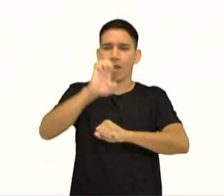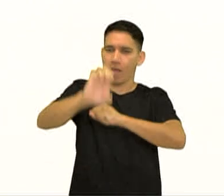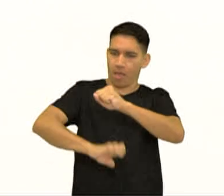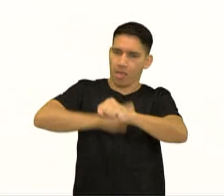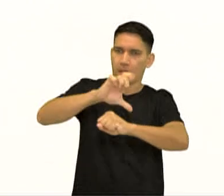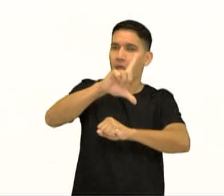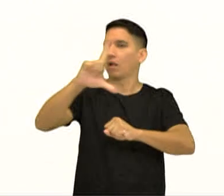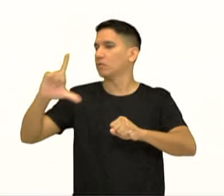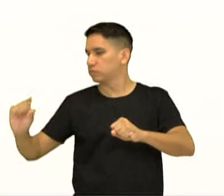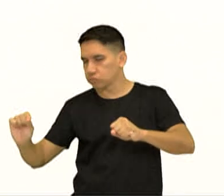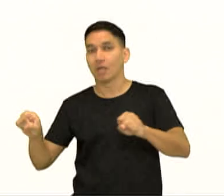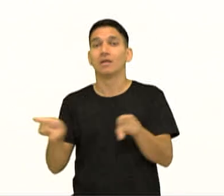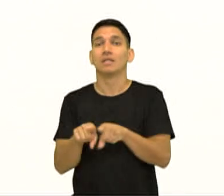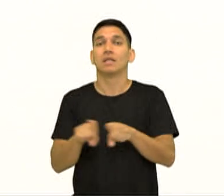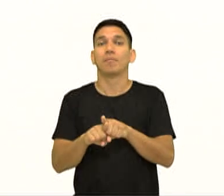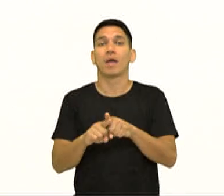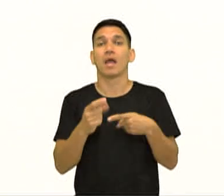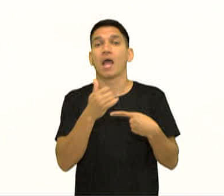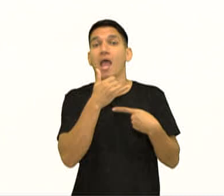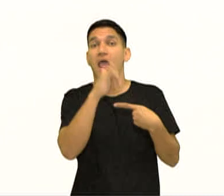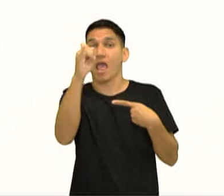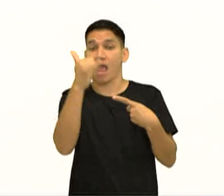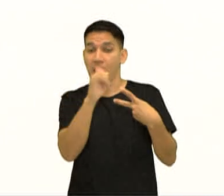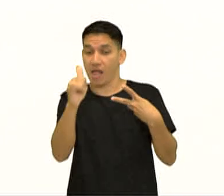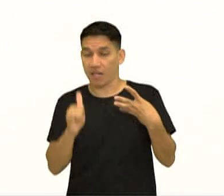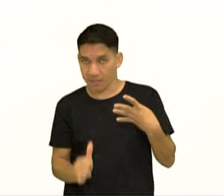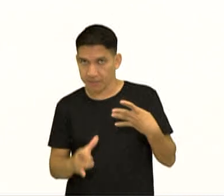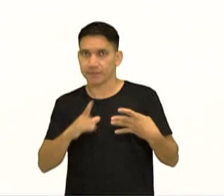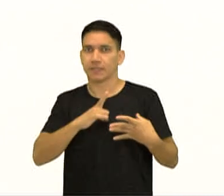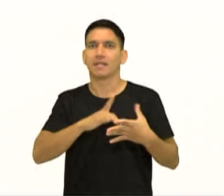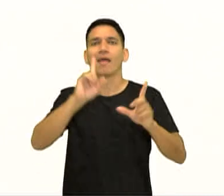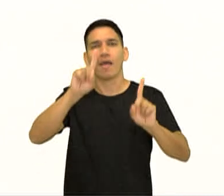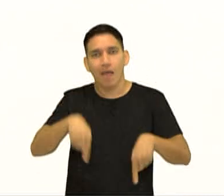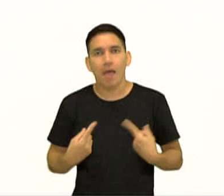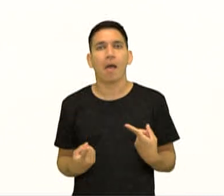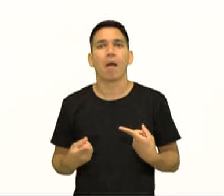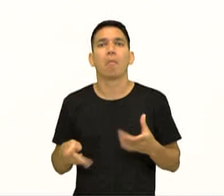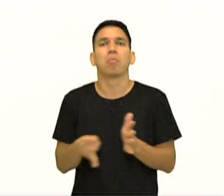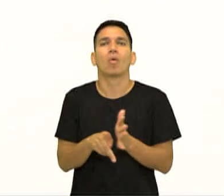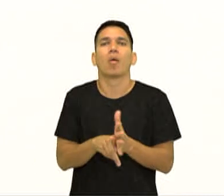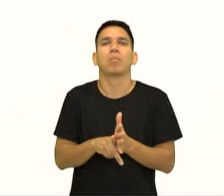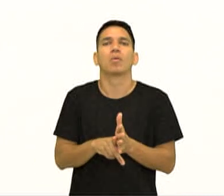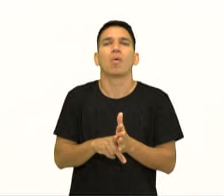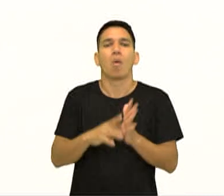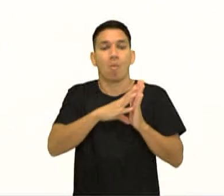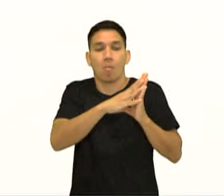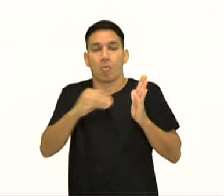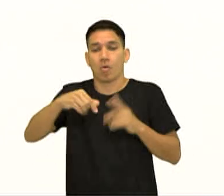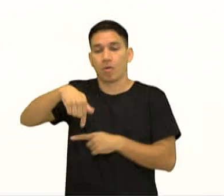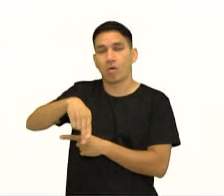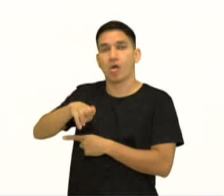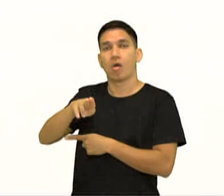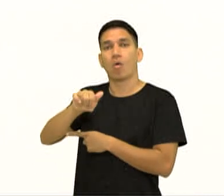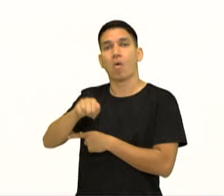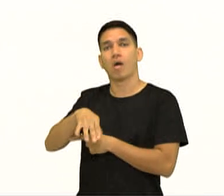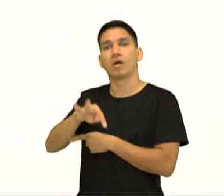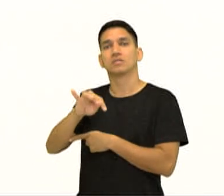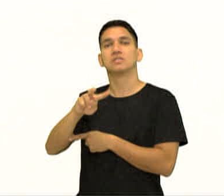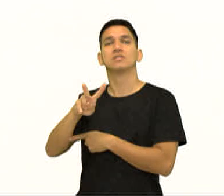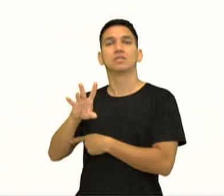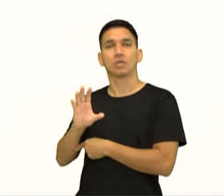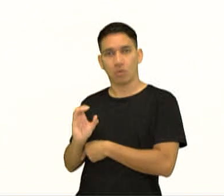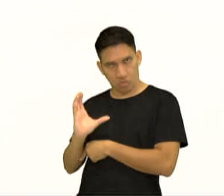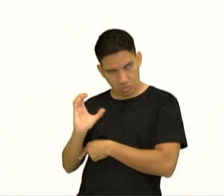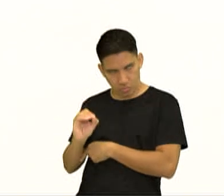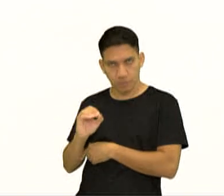sua quantidade de energia. Esse modelo também ficou conhecido como modelo quântico e é baseado na teoria quântica de Max